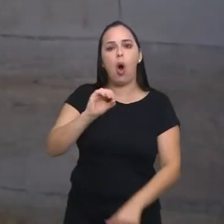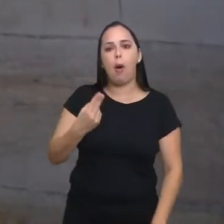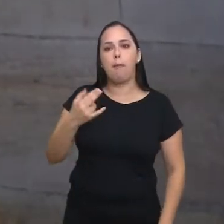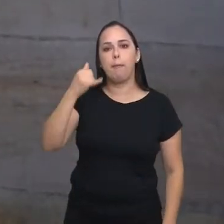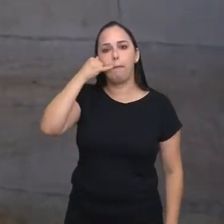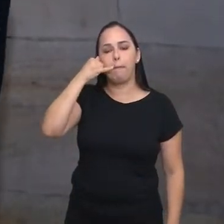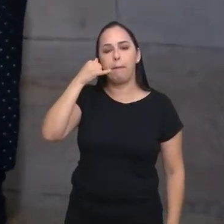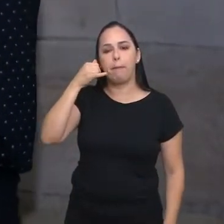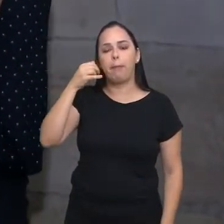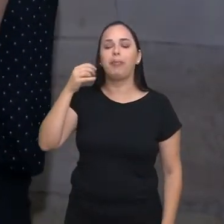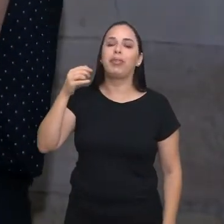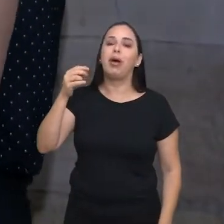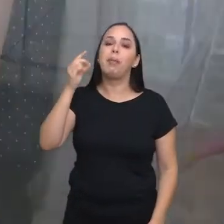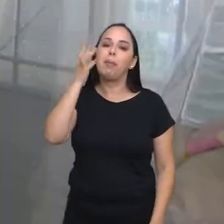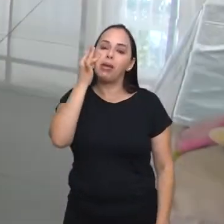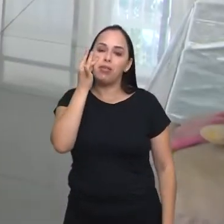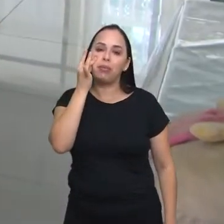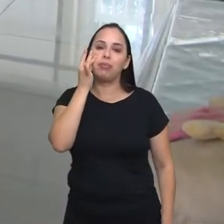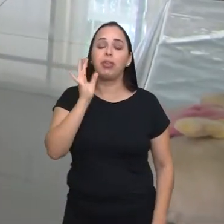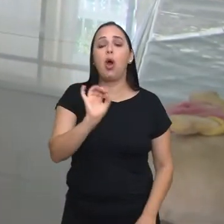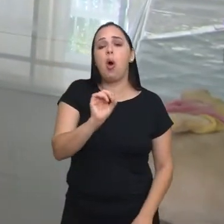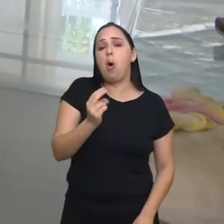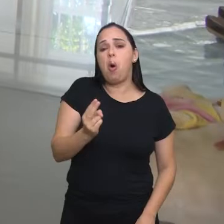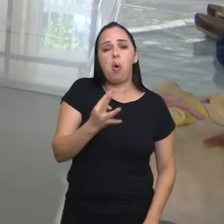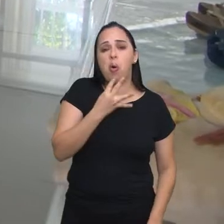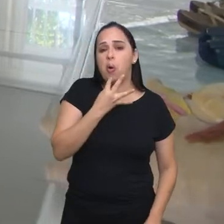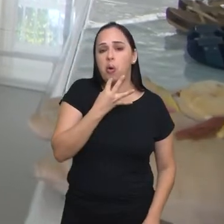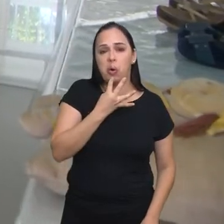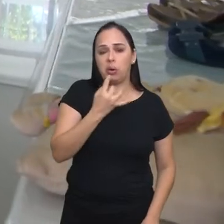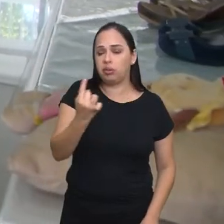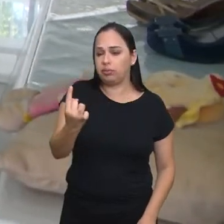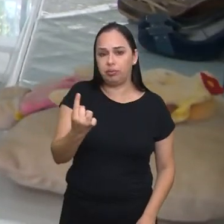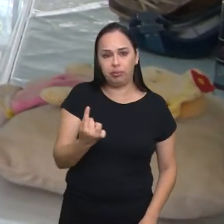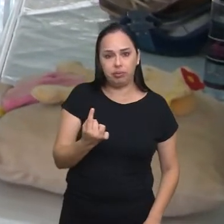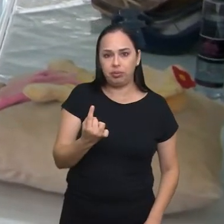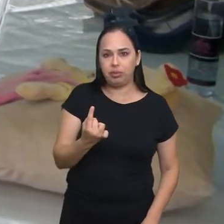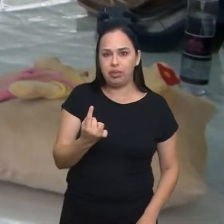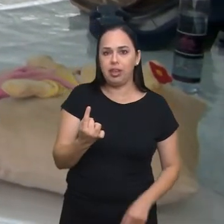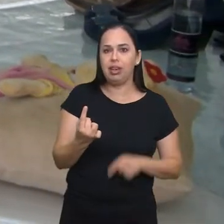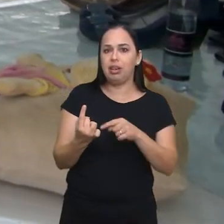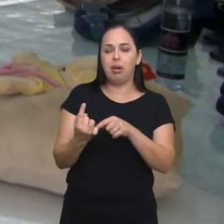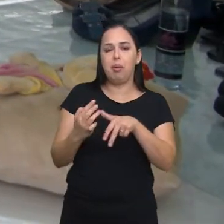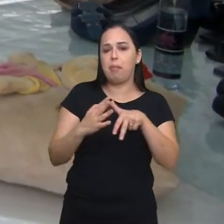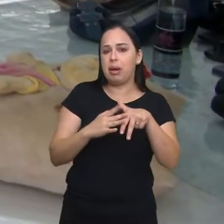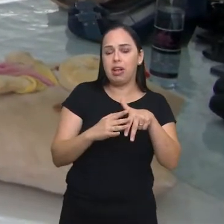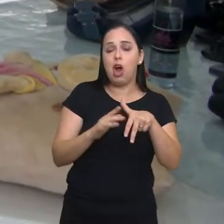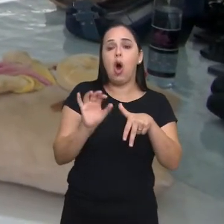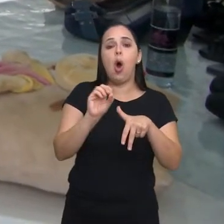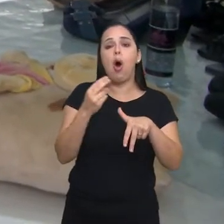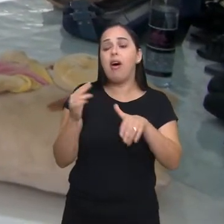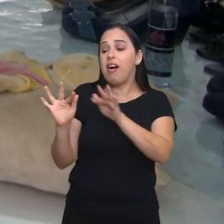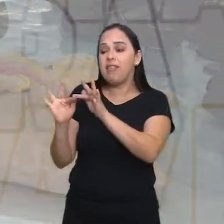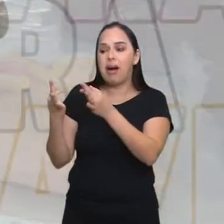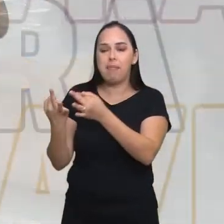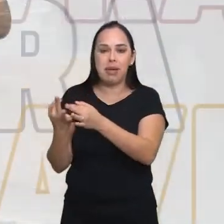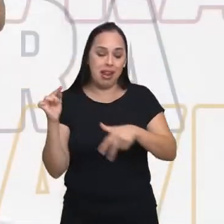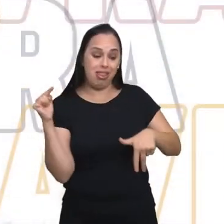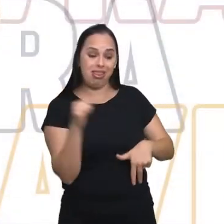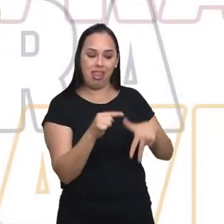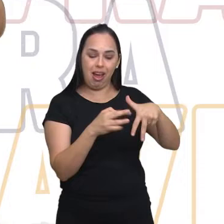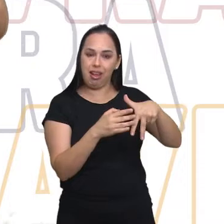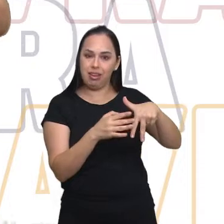vai pessoalmente. Ou se você quiser apenas conhecer também por estar passando pela doença, sendo paciente ou familiar, né,